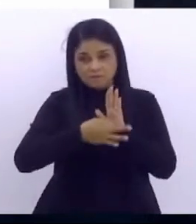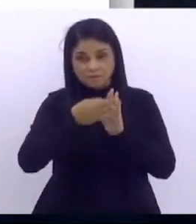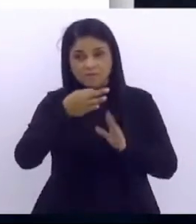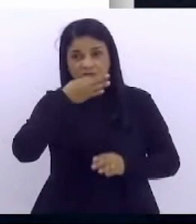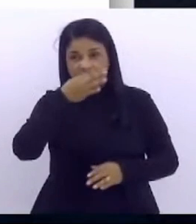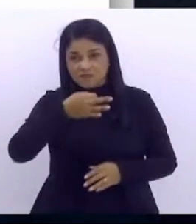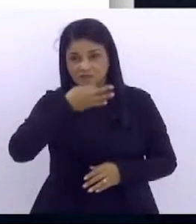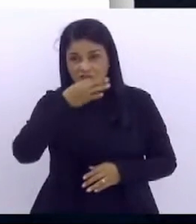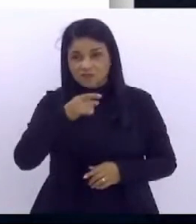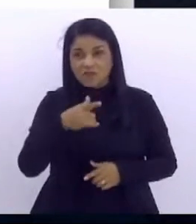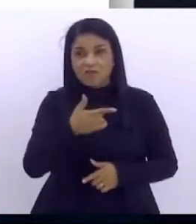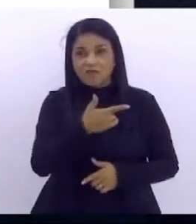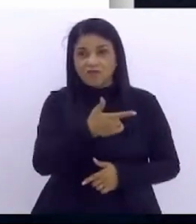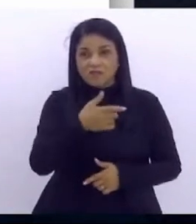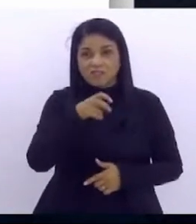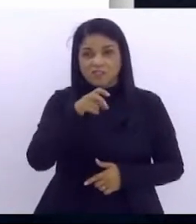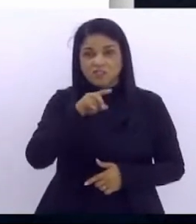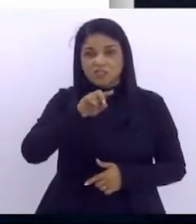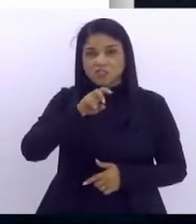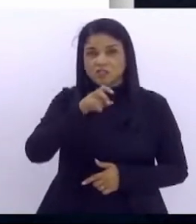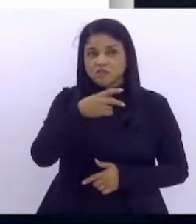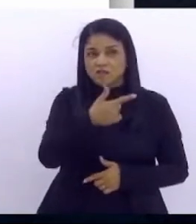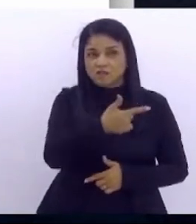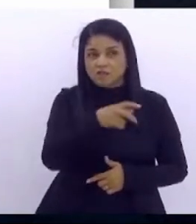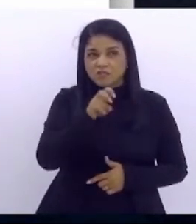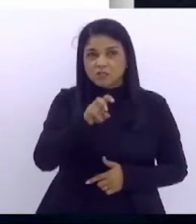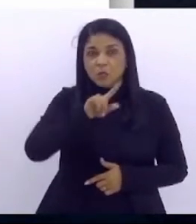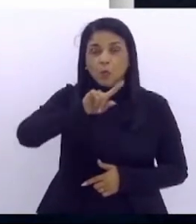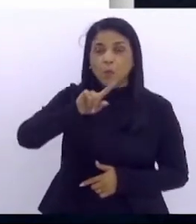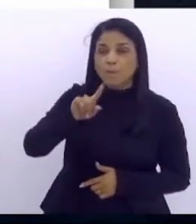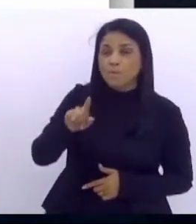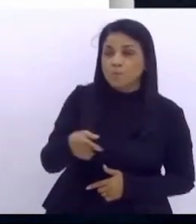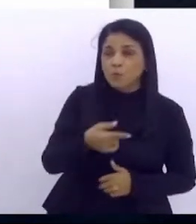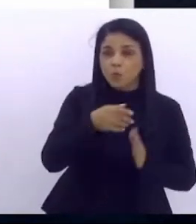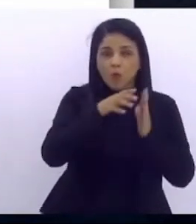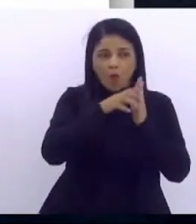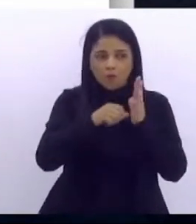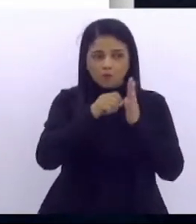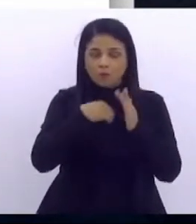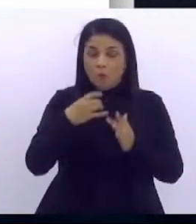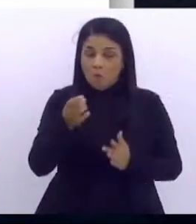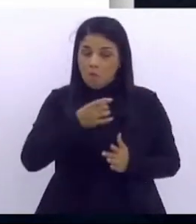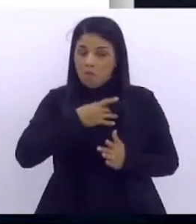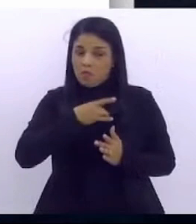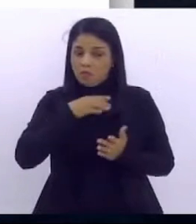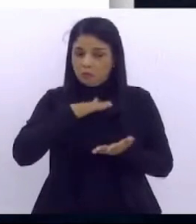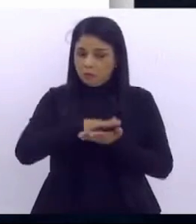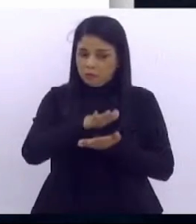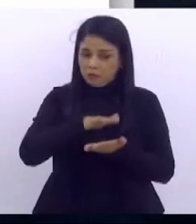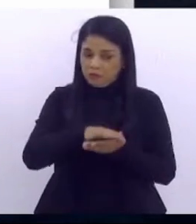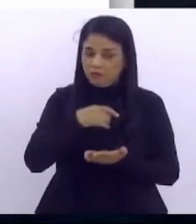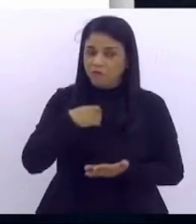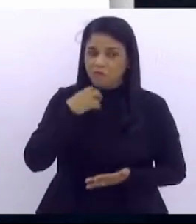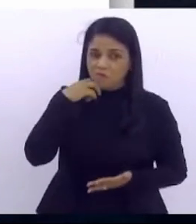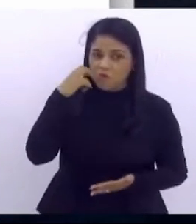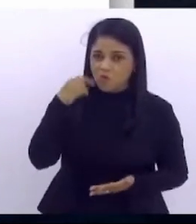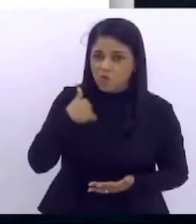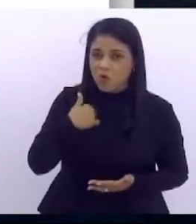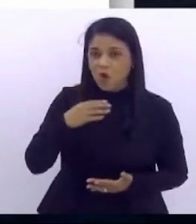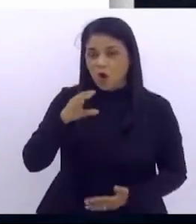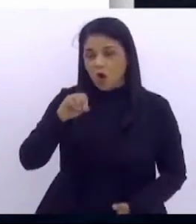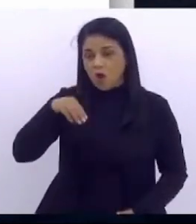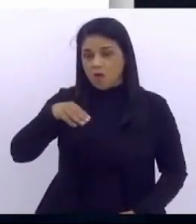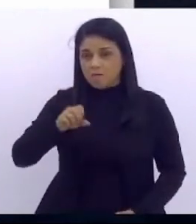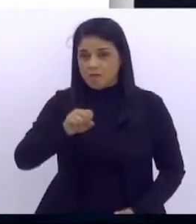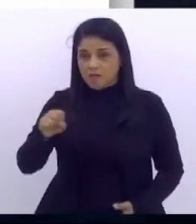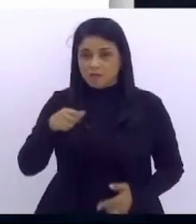eu projetei 25 mil abortos. Na hora eu fiquei com medo de publicar, eu pensei, eu vou passar vergonha, né? Os caras estão, a